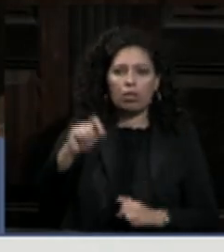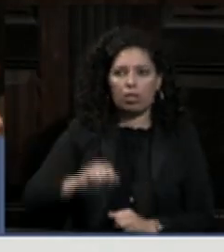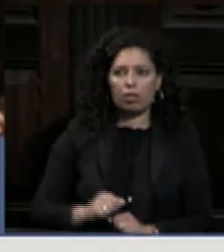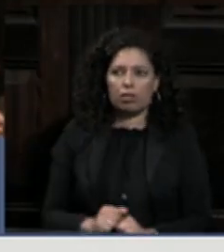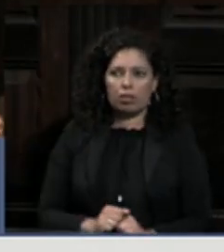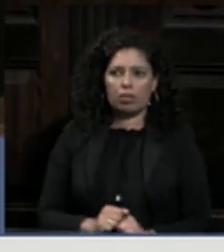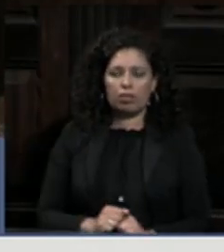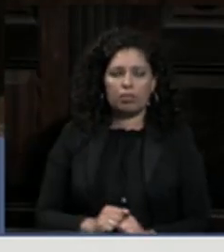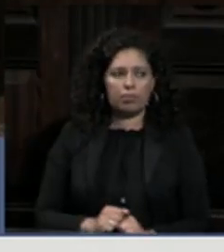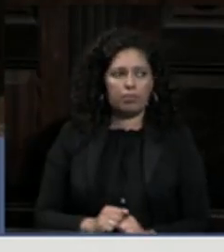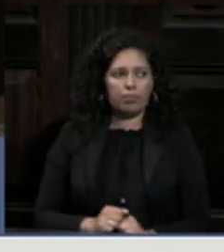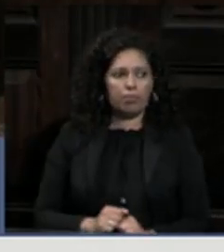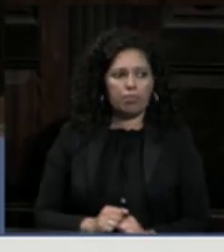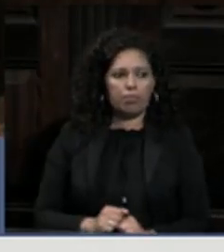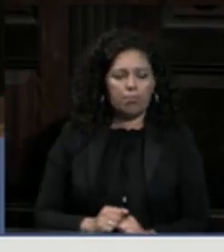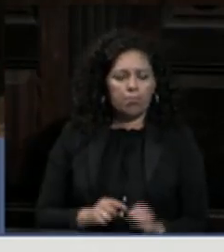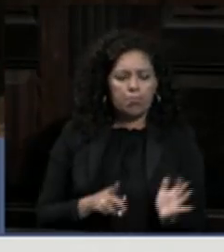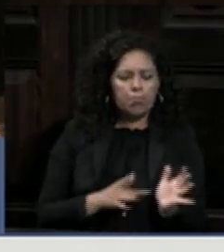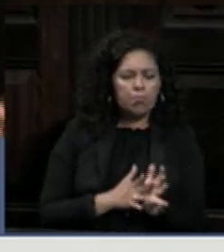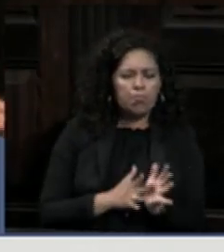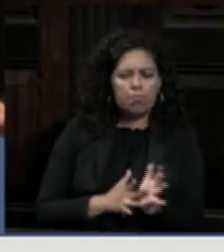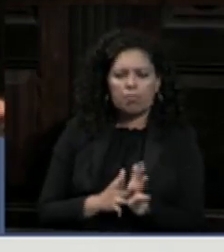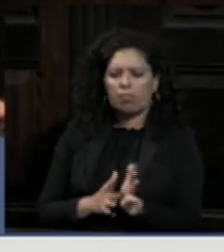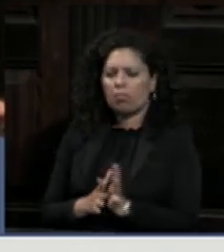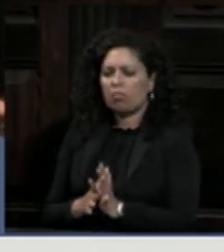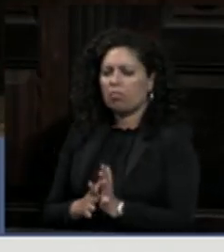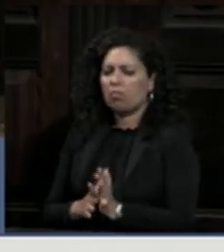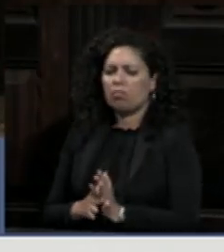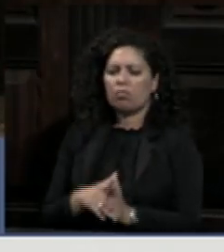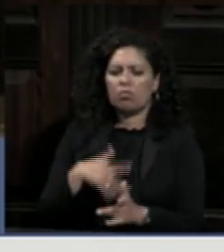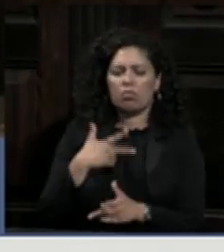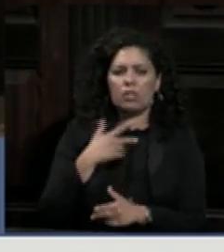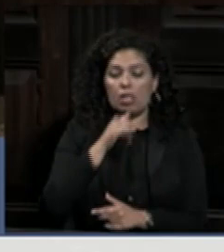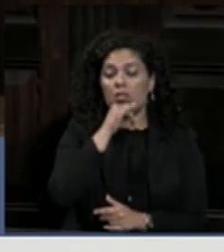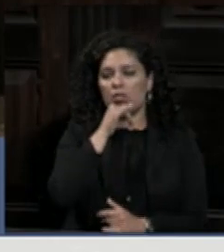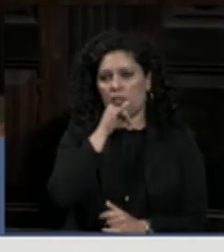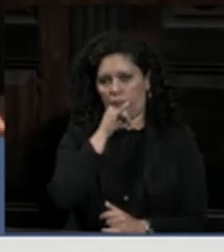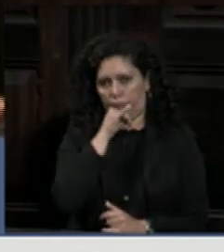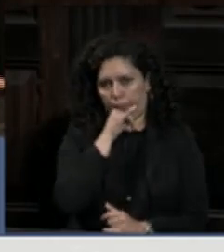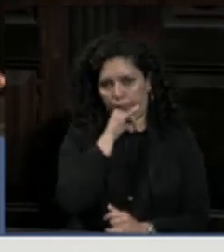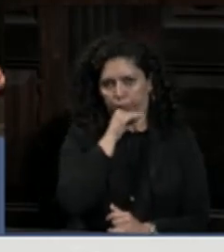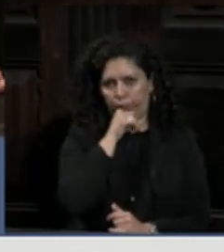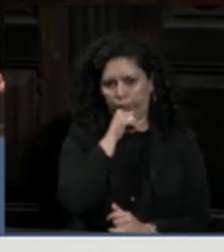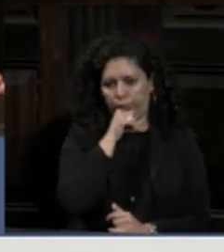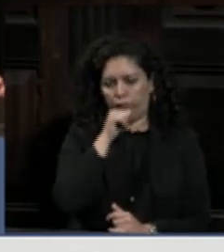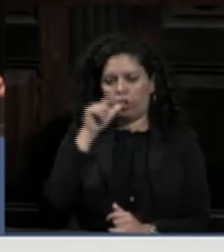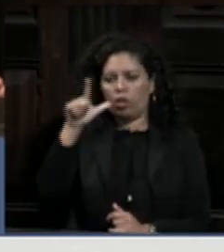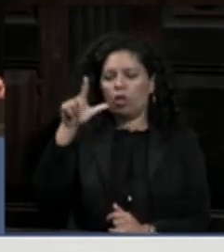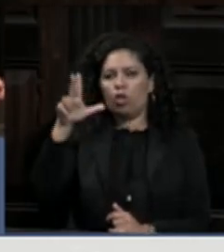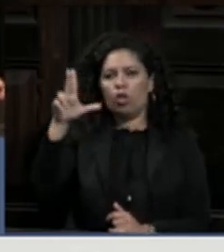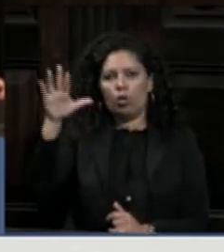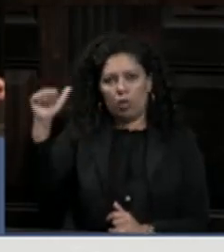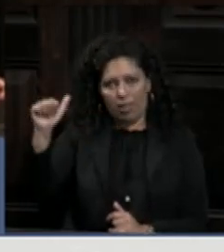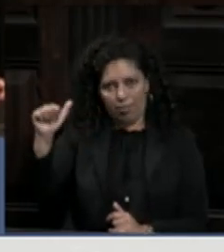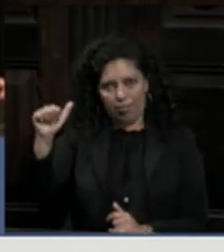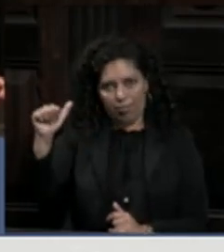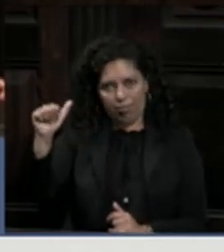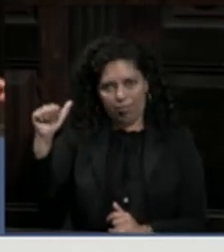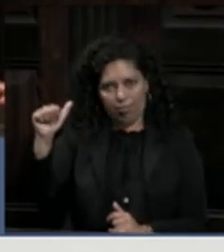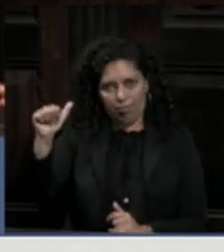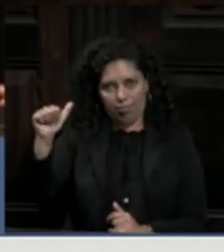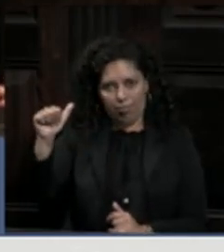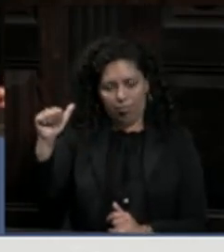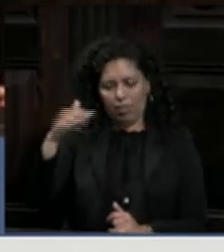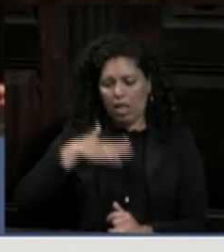por exemplo o caso do lula eu não discuto com